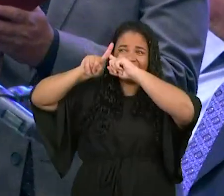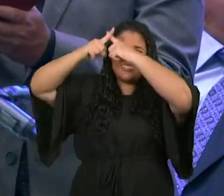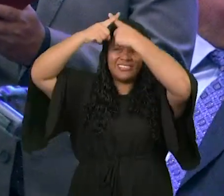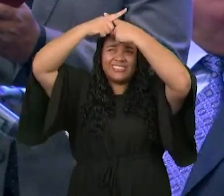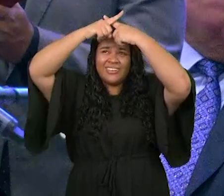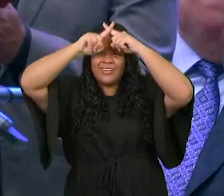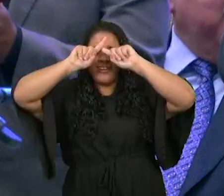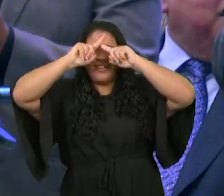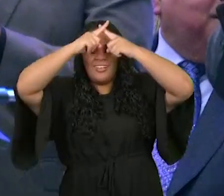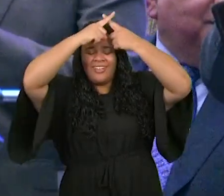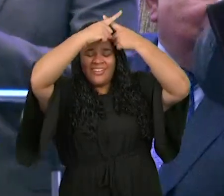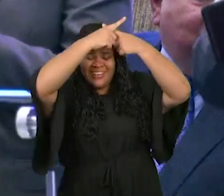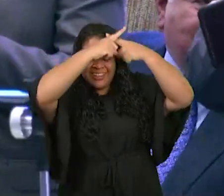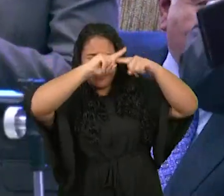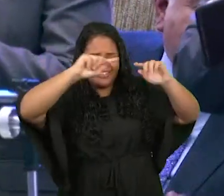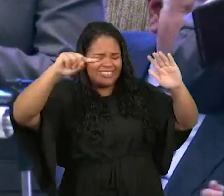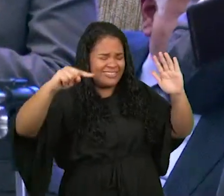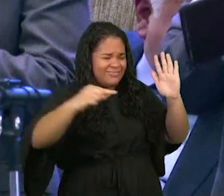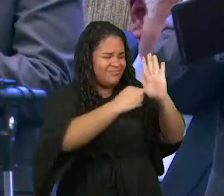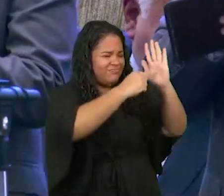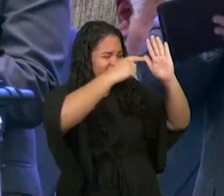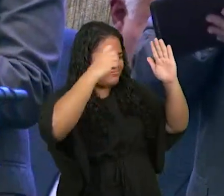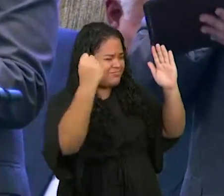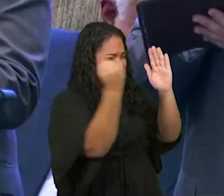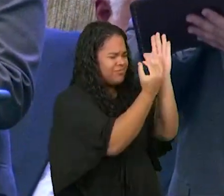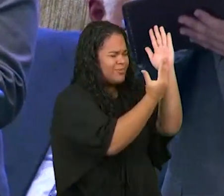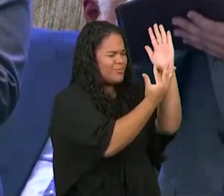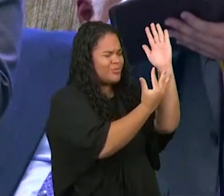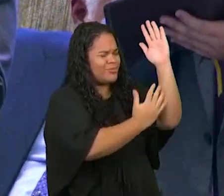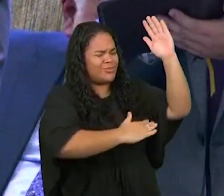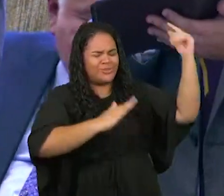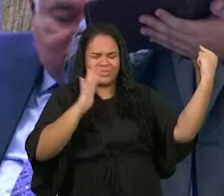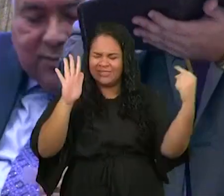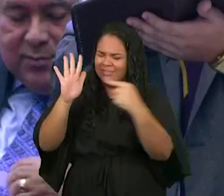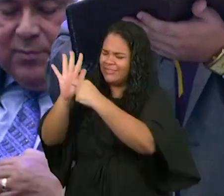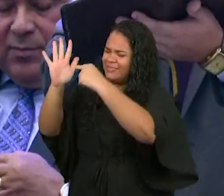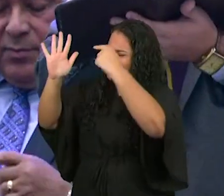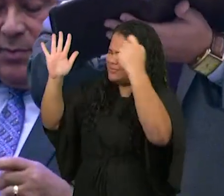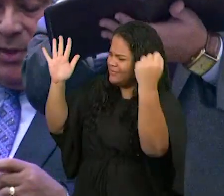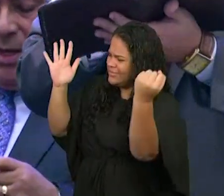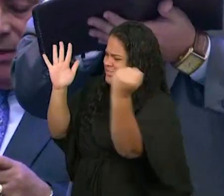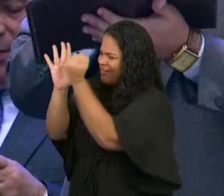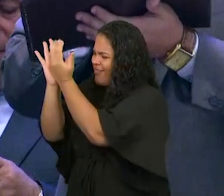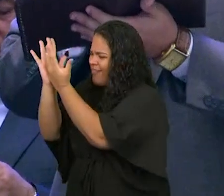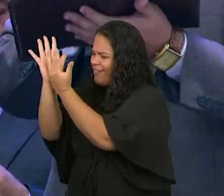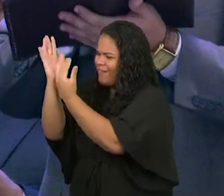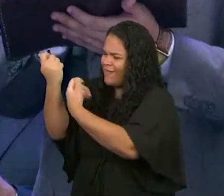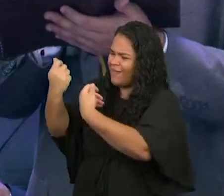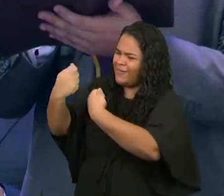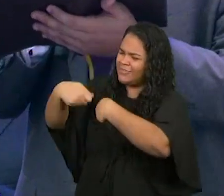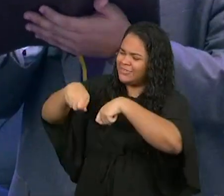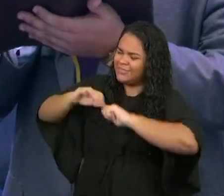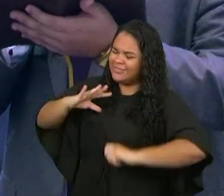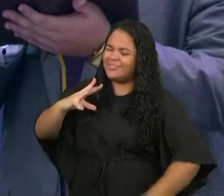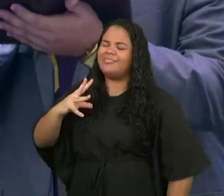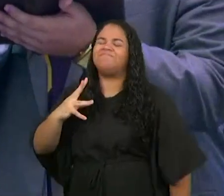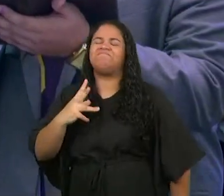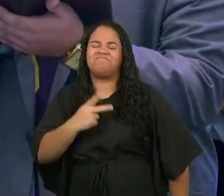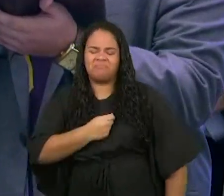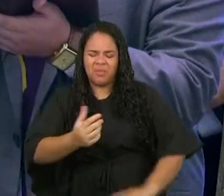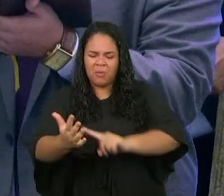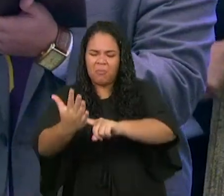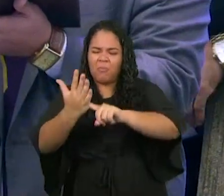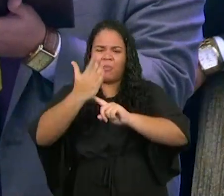As chagas, oh, com profundas as chagas que nos prova